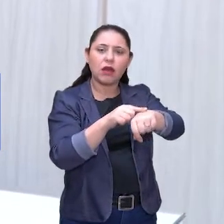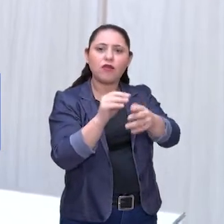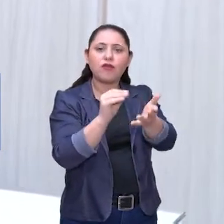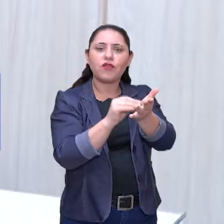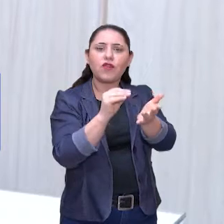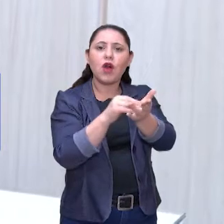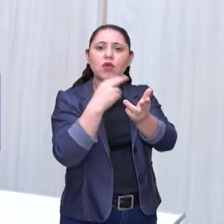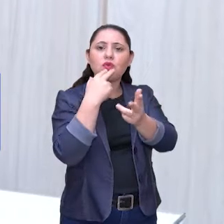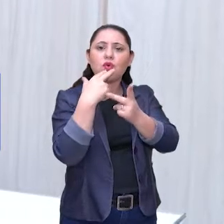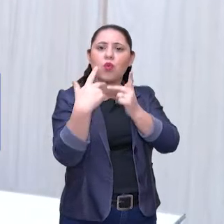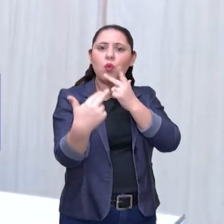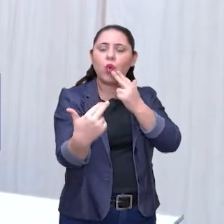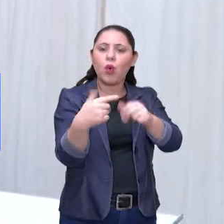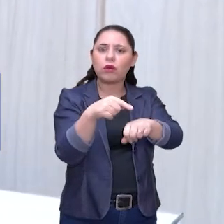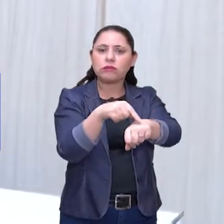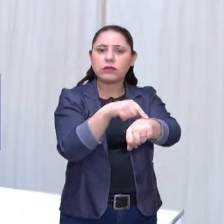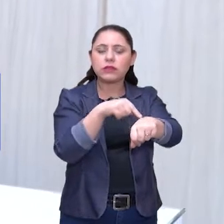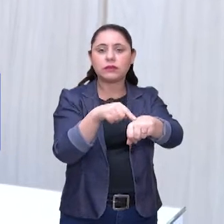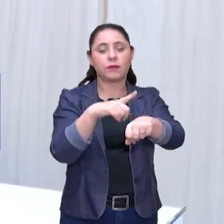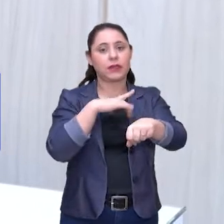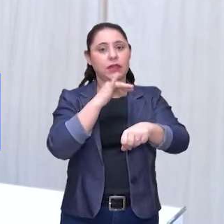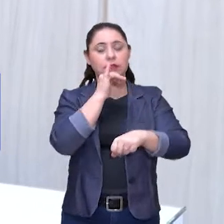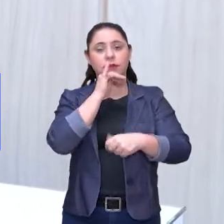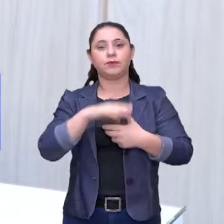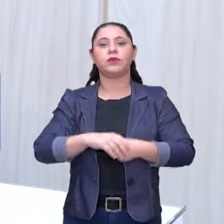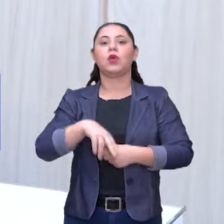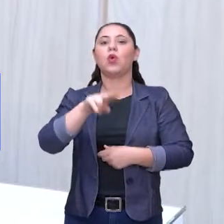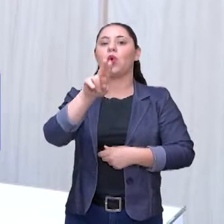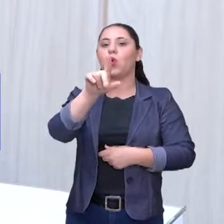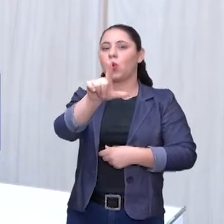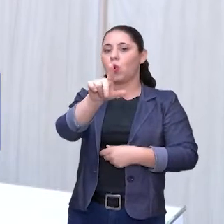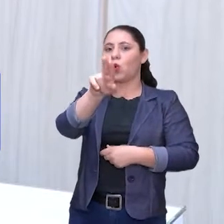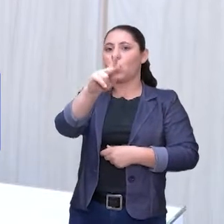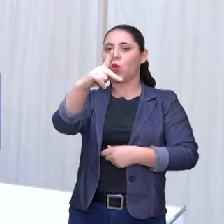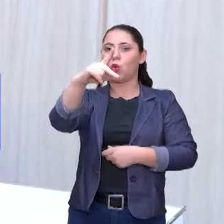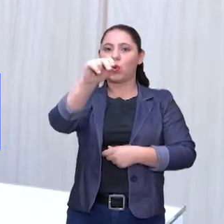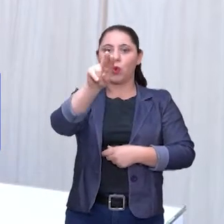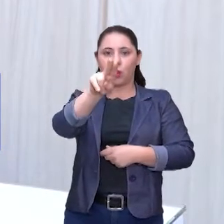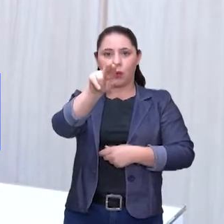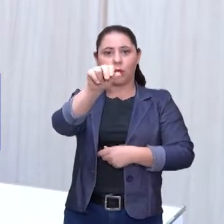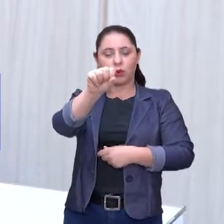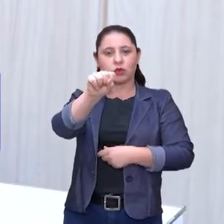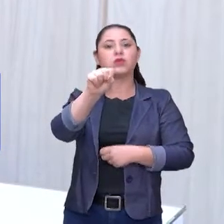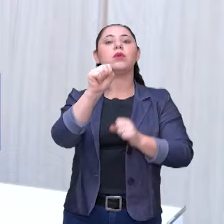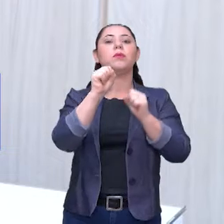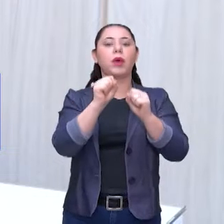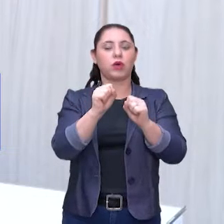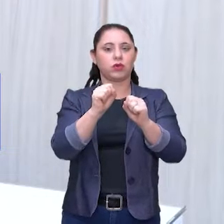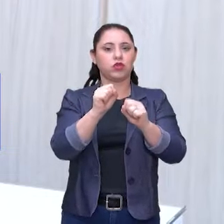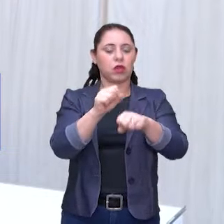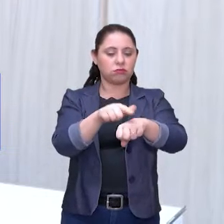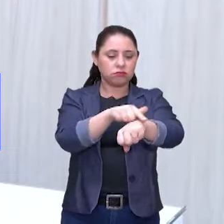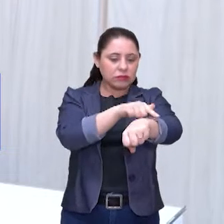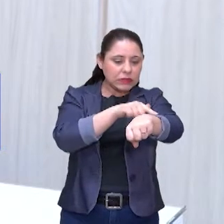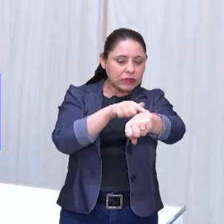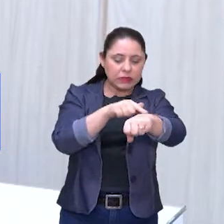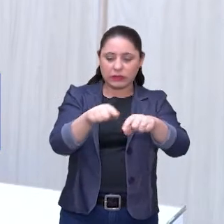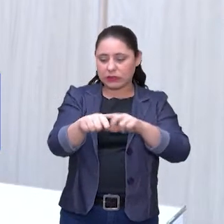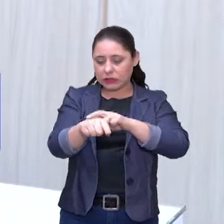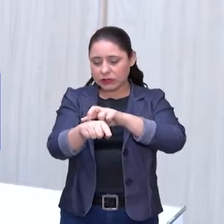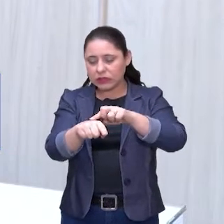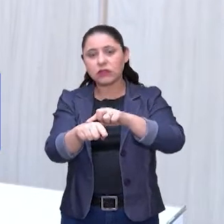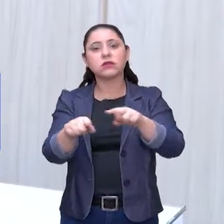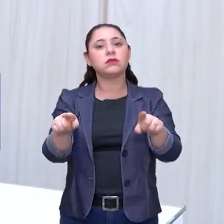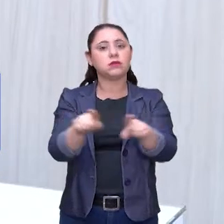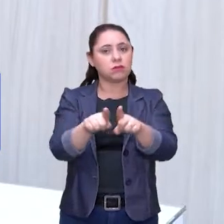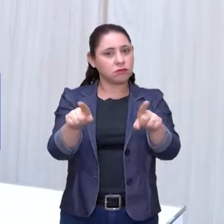sem cor, né? A gente pode ter, por exemplo, lúpus, né? O lúpus ele pode ter manifestações na